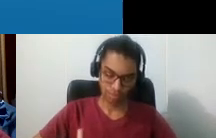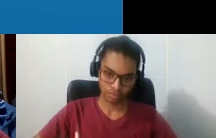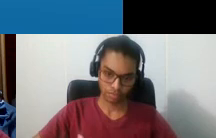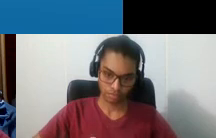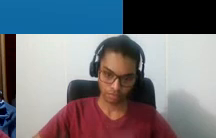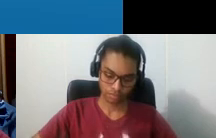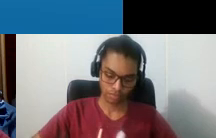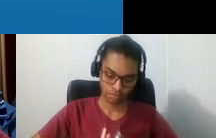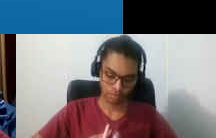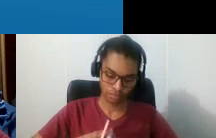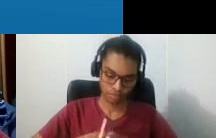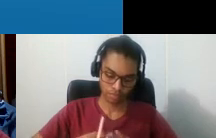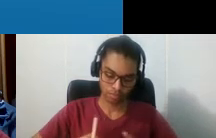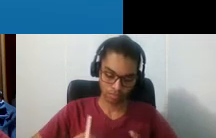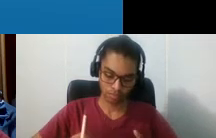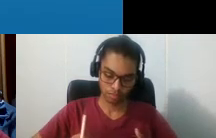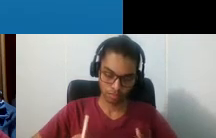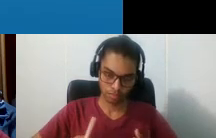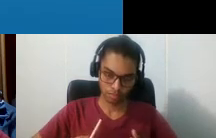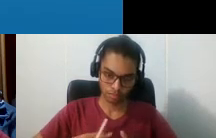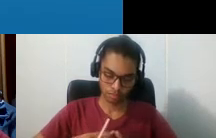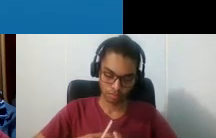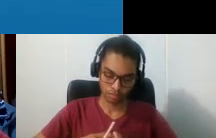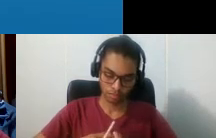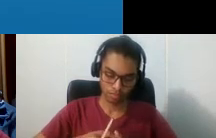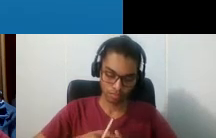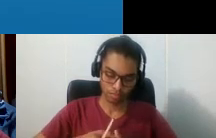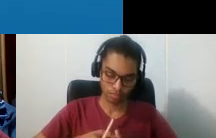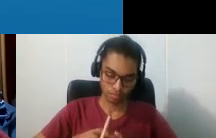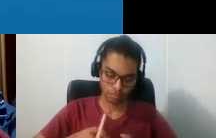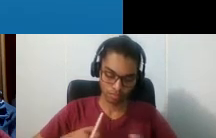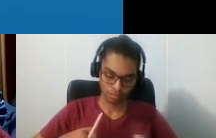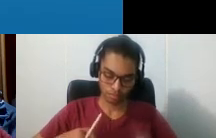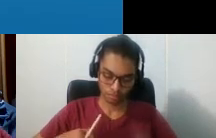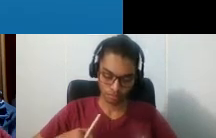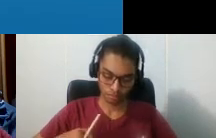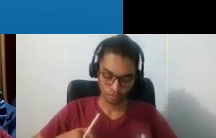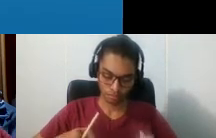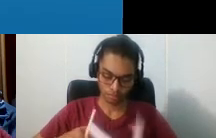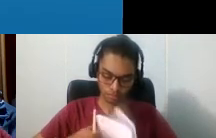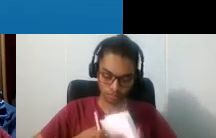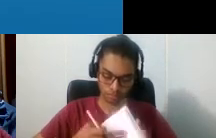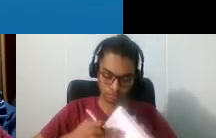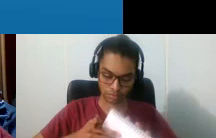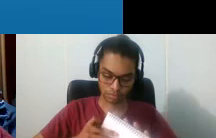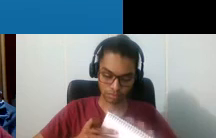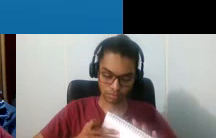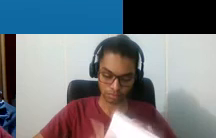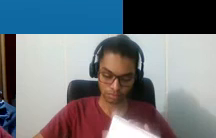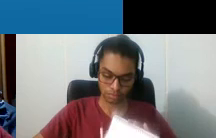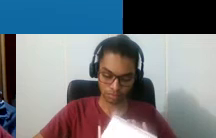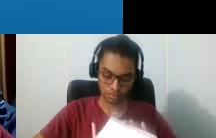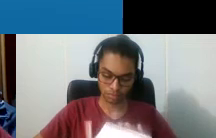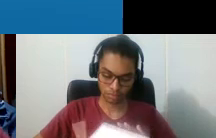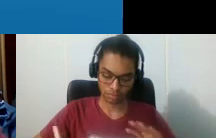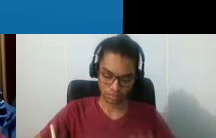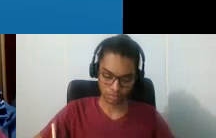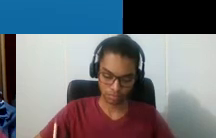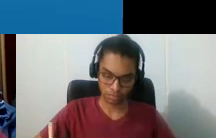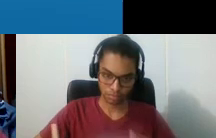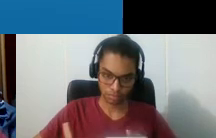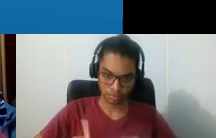fase elástica e a tenacidade é a área debaixo da curva total. E eles medem a capacidade que tem o material